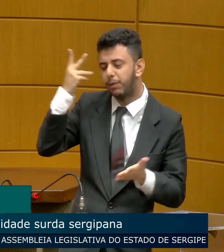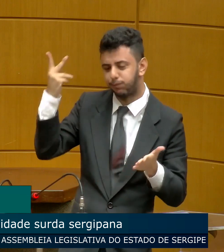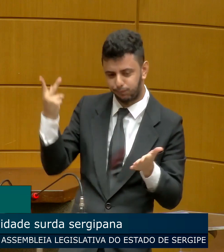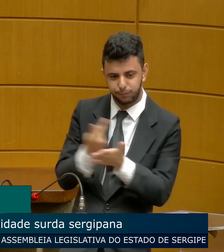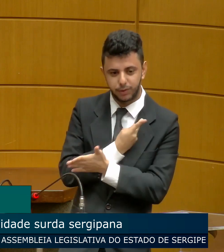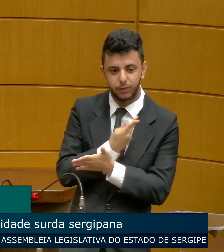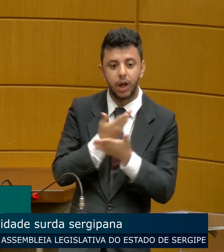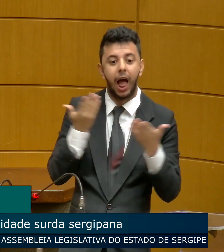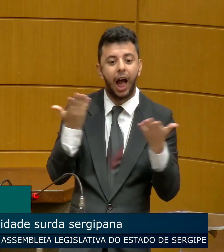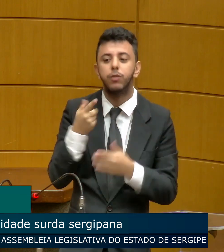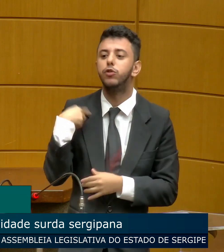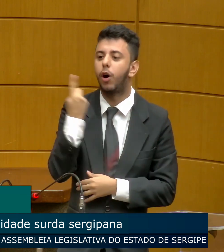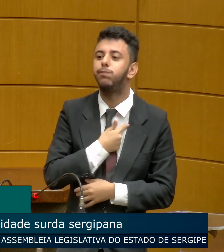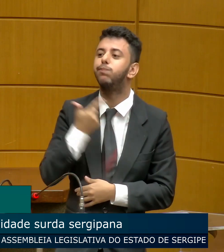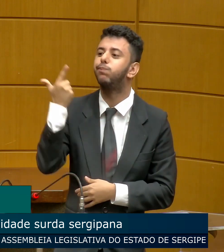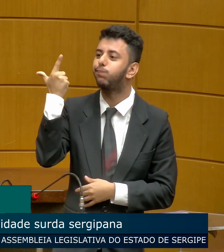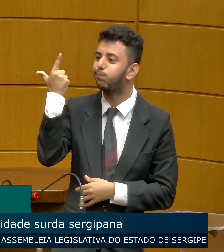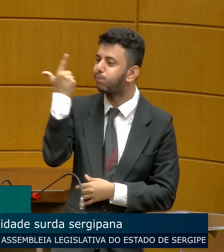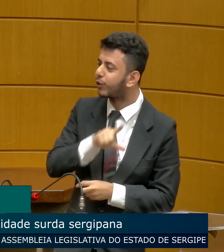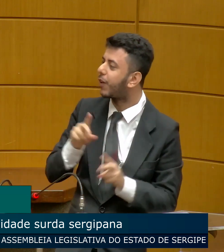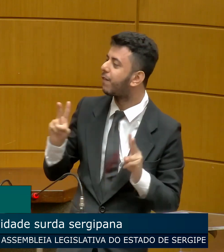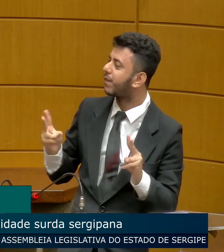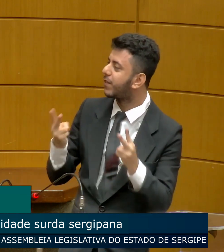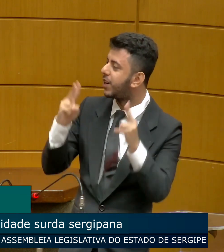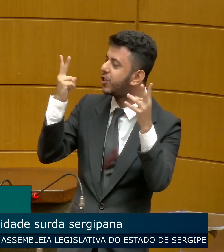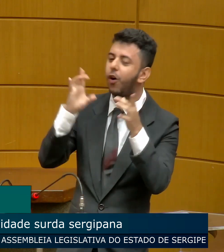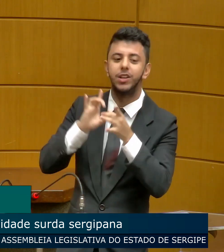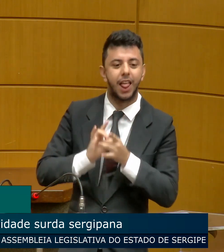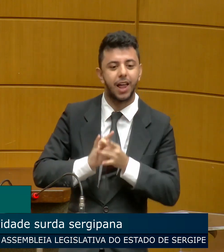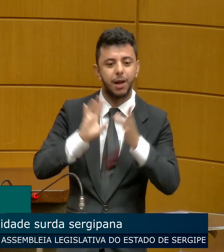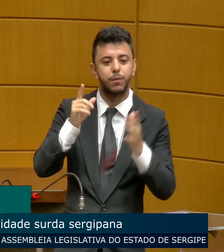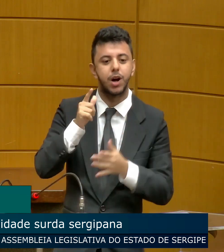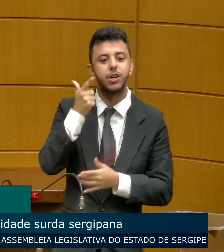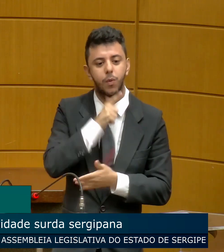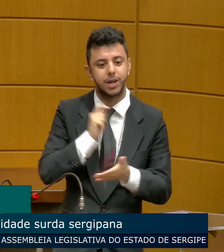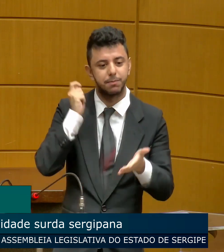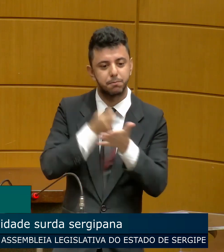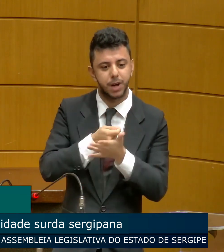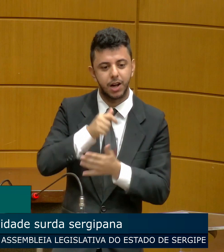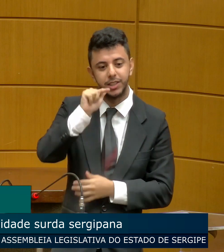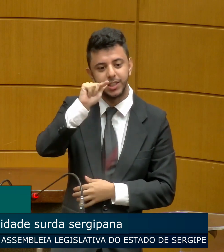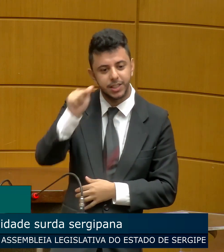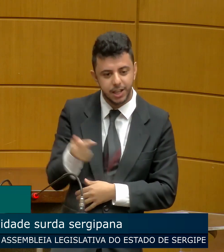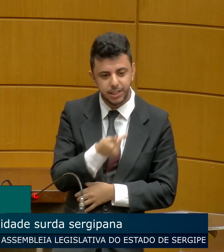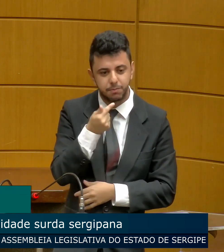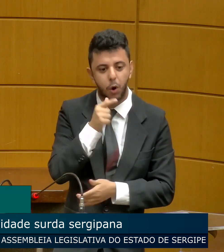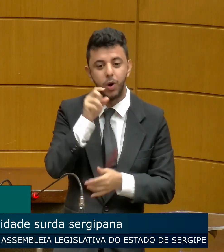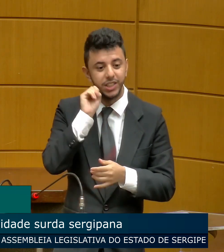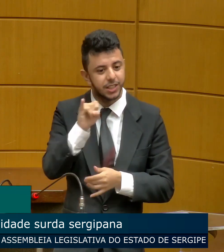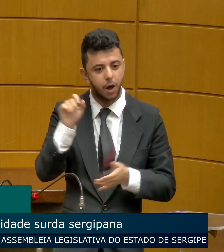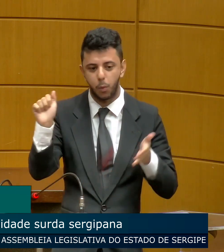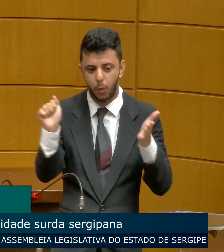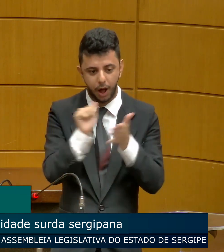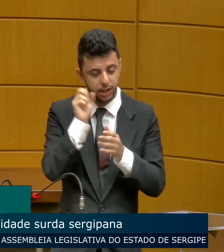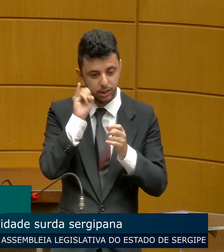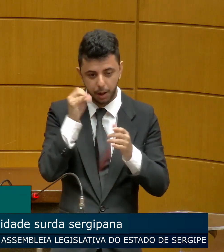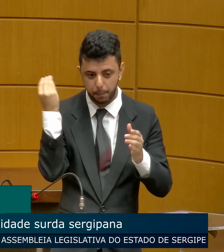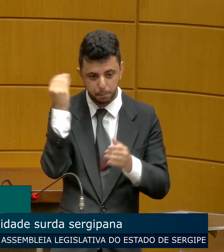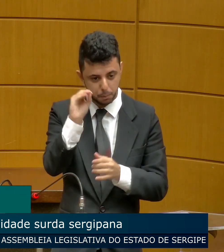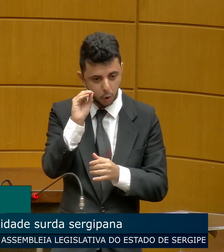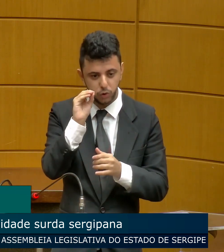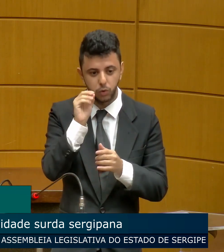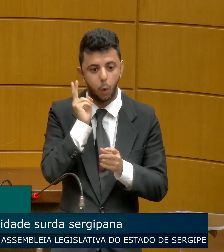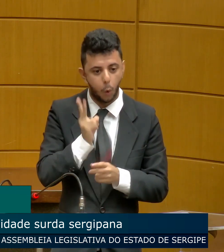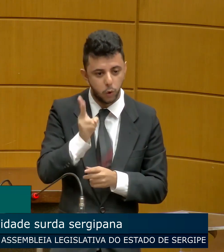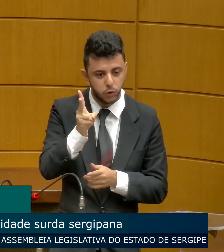Isso, o rapaz que veio com das piadas, que veio usando, então, né, é a falta da valorização. Então,